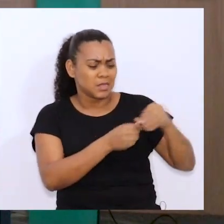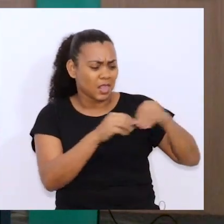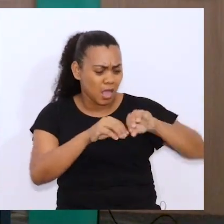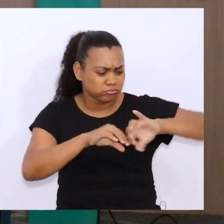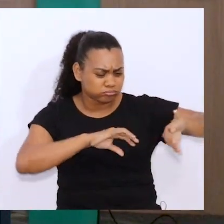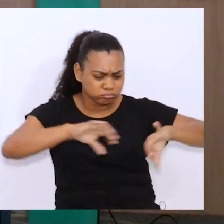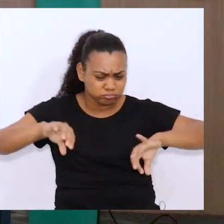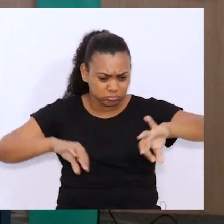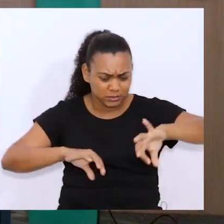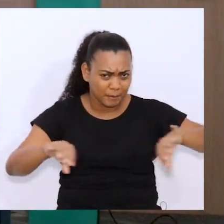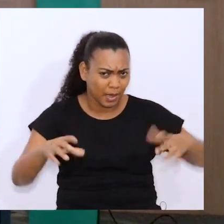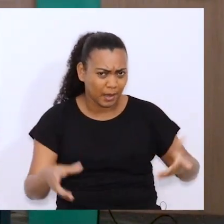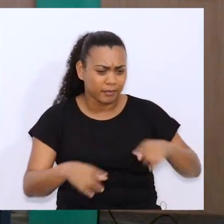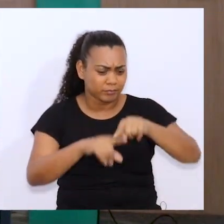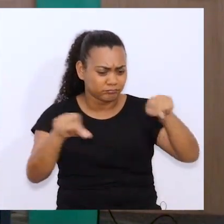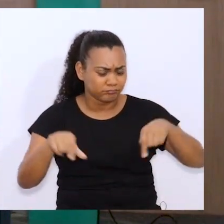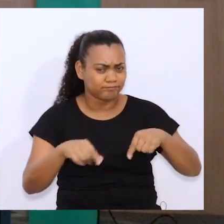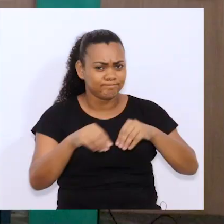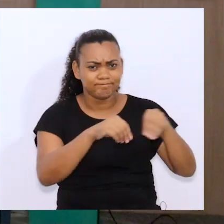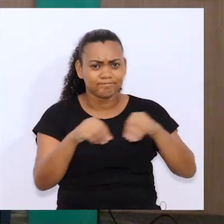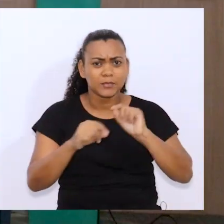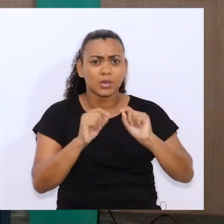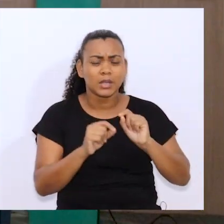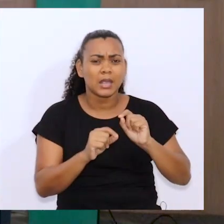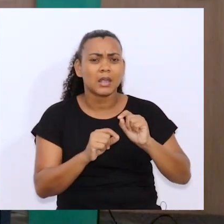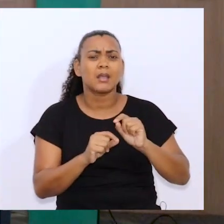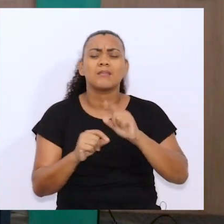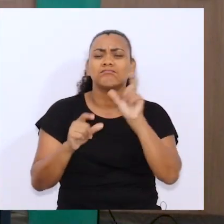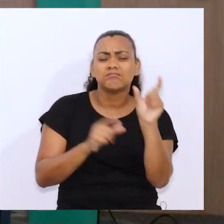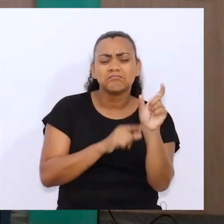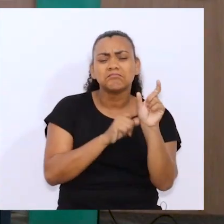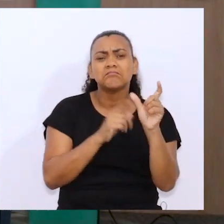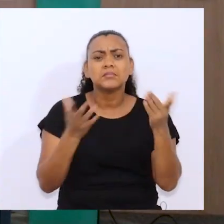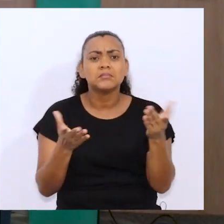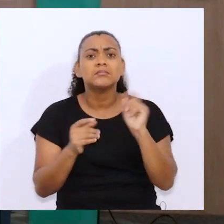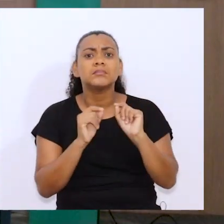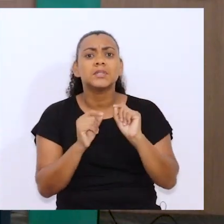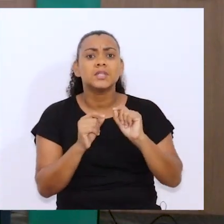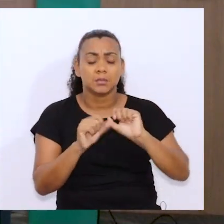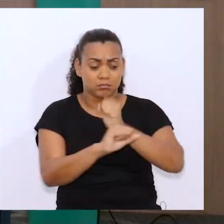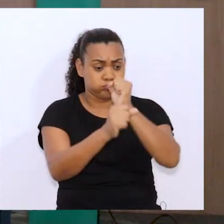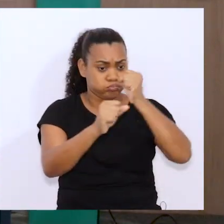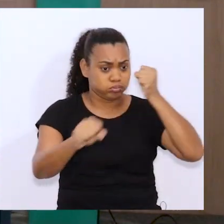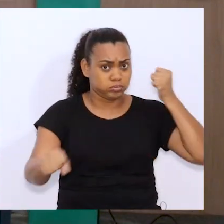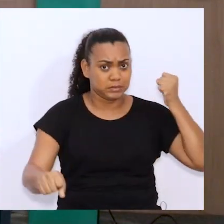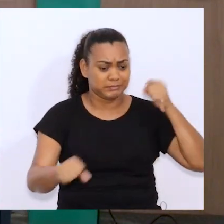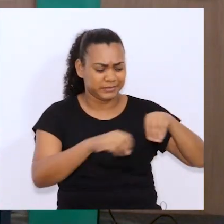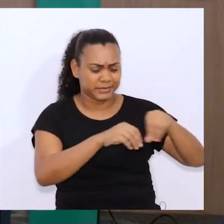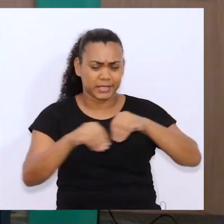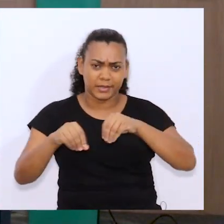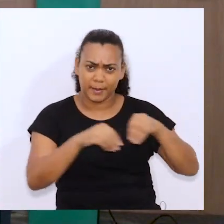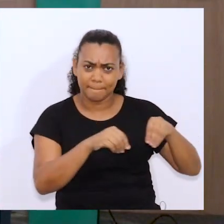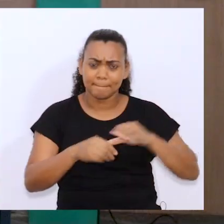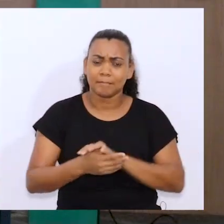são distribuídas no território. E que são latifúndios? Latifúndios são grandes propriedades de